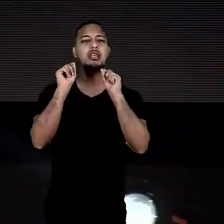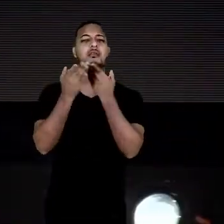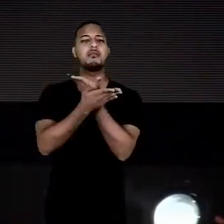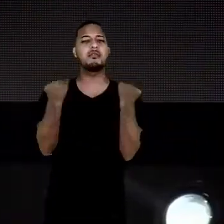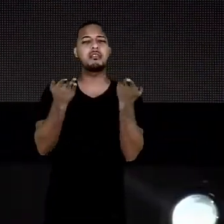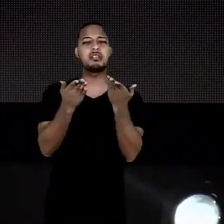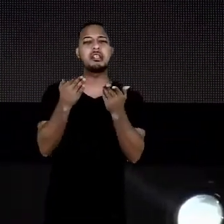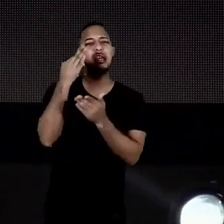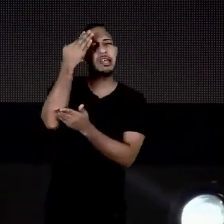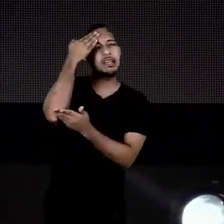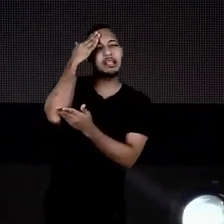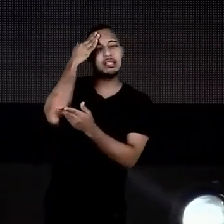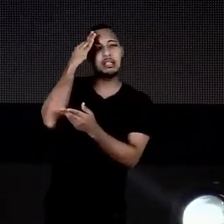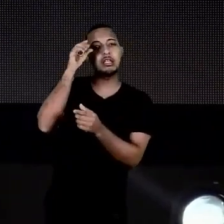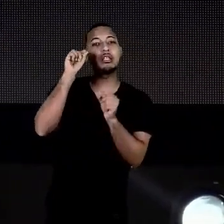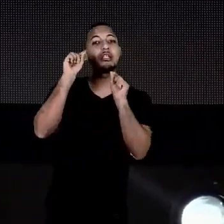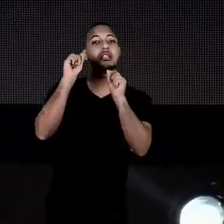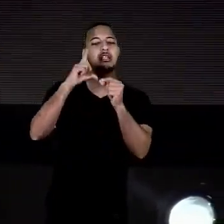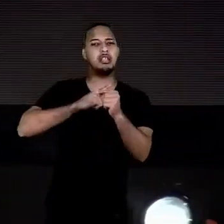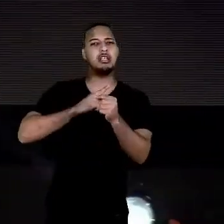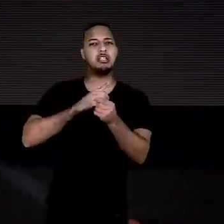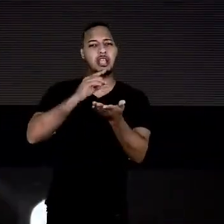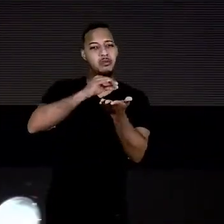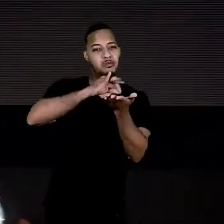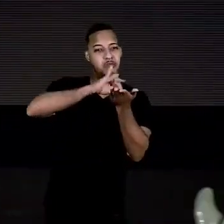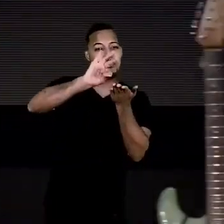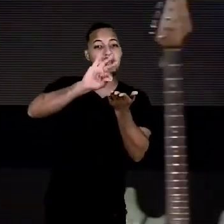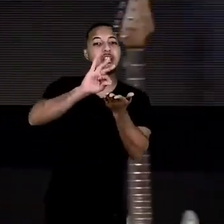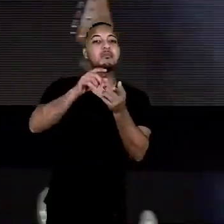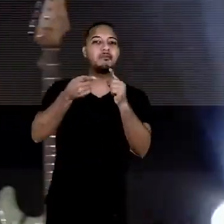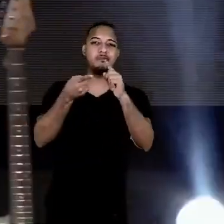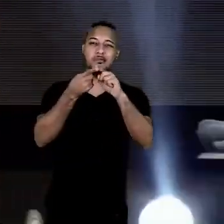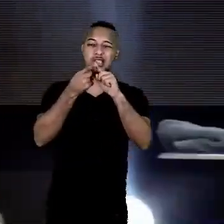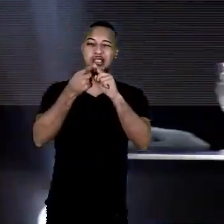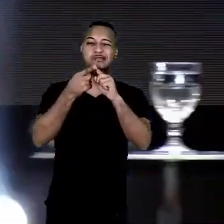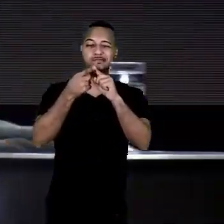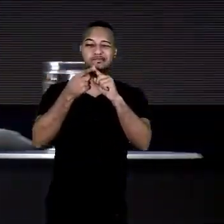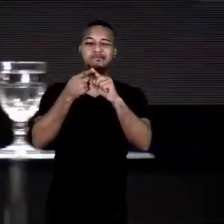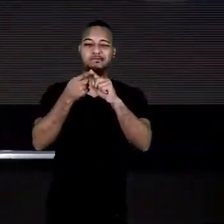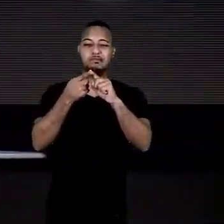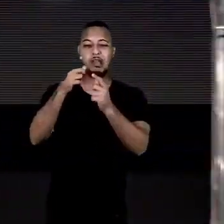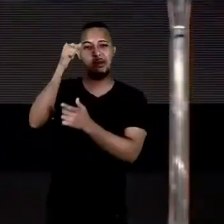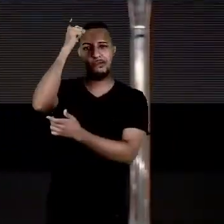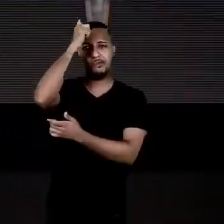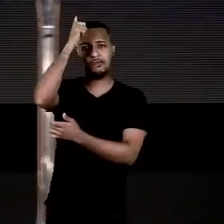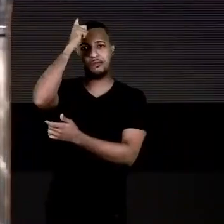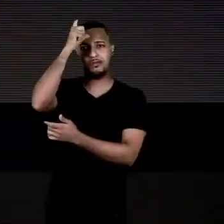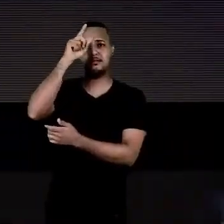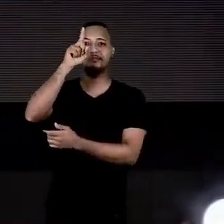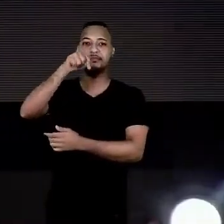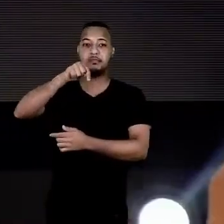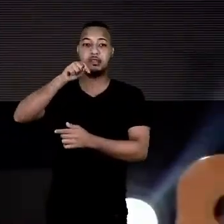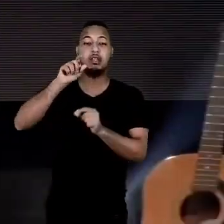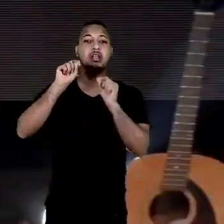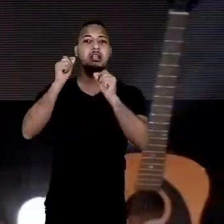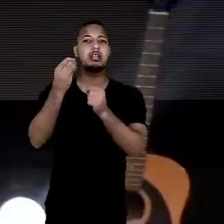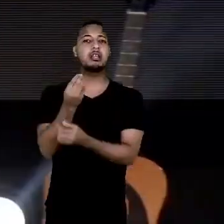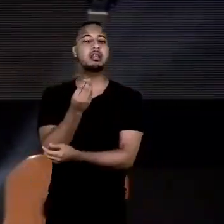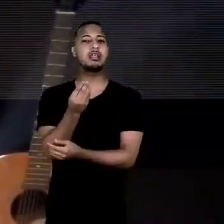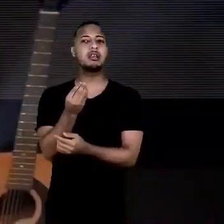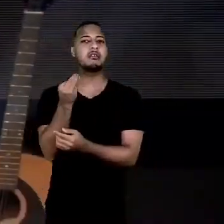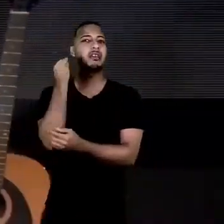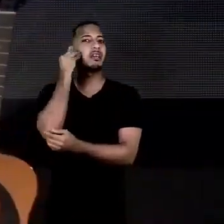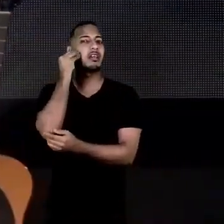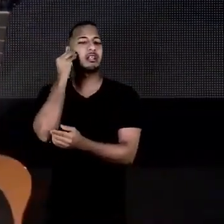um adversário. O inimigo das nossas almas, Satanás. Que ele tenta